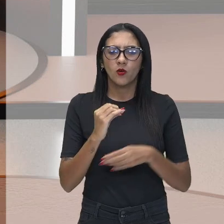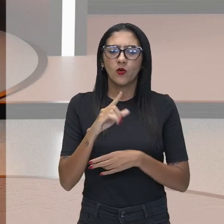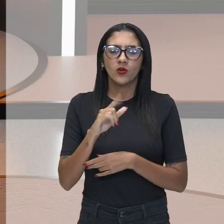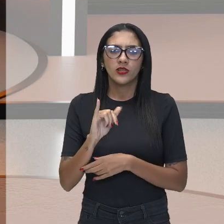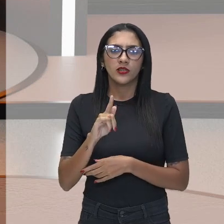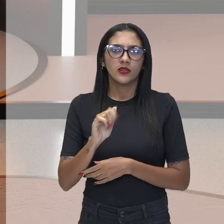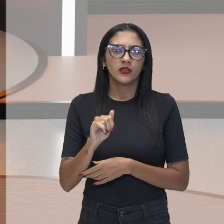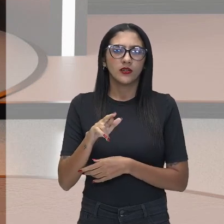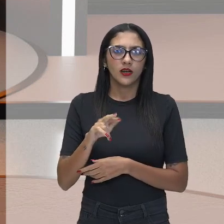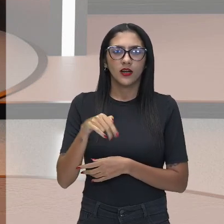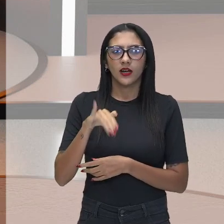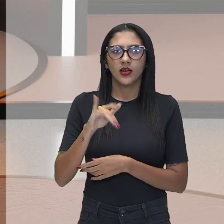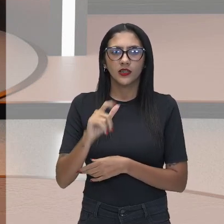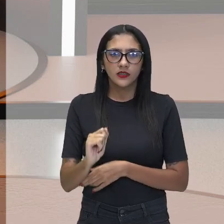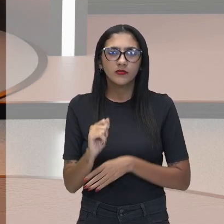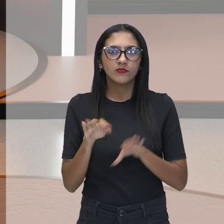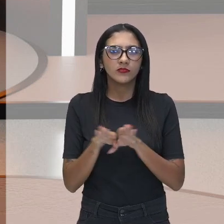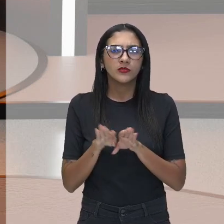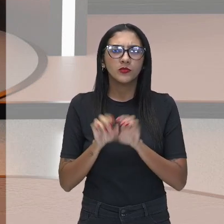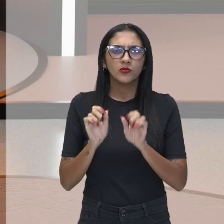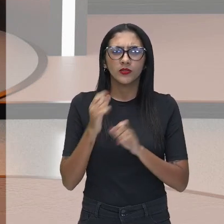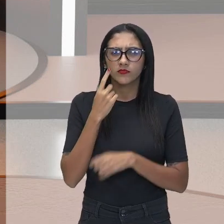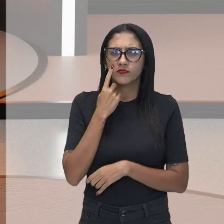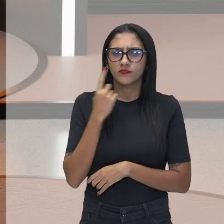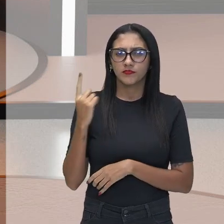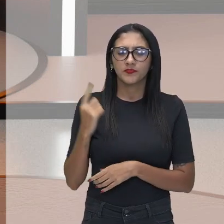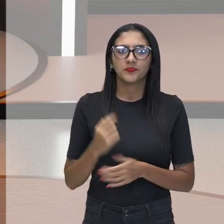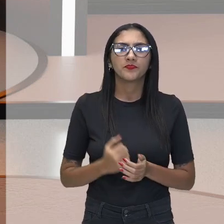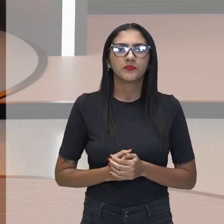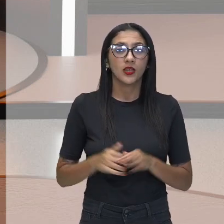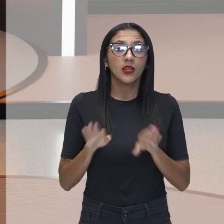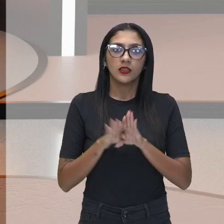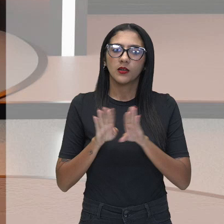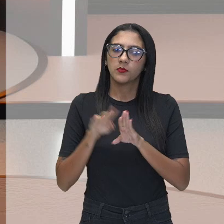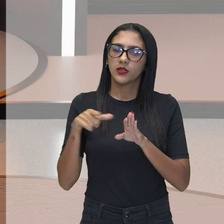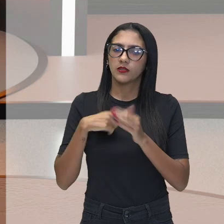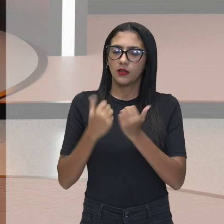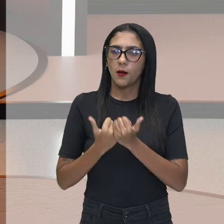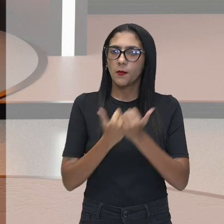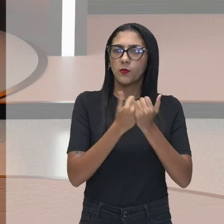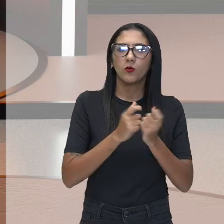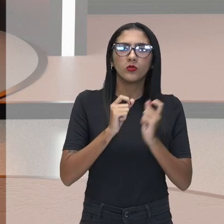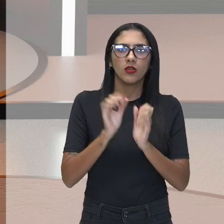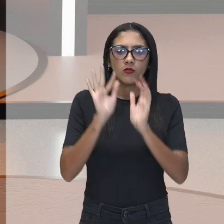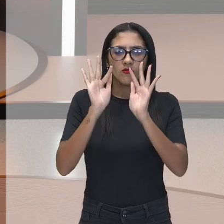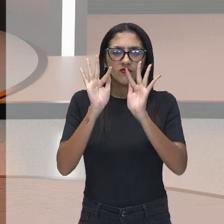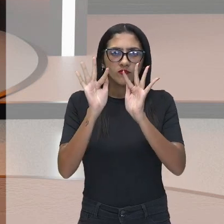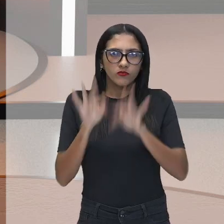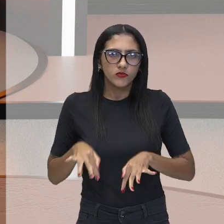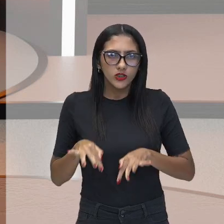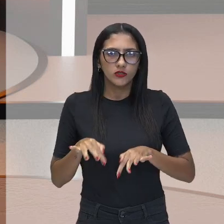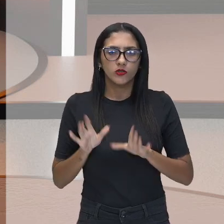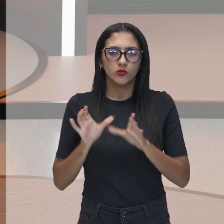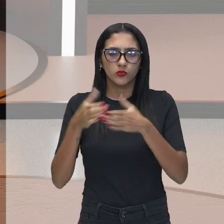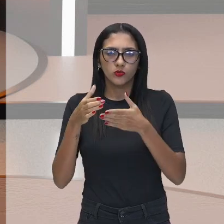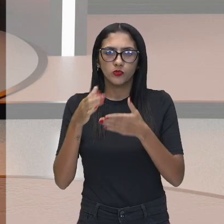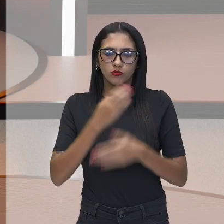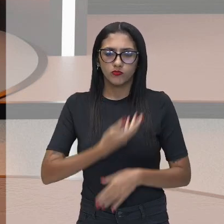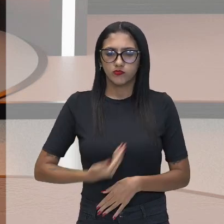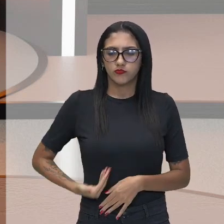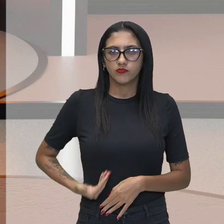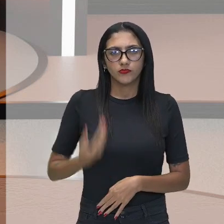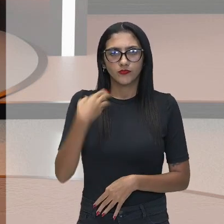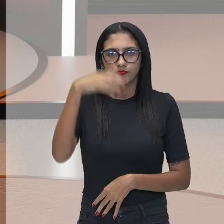na continuação do nosso texto, que vai apoiar também esse processo de derrubada dessa monarquia. Ok? Então